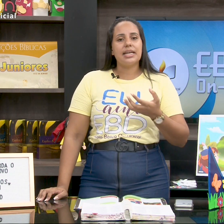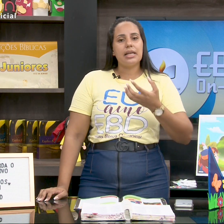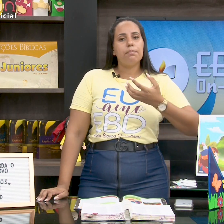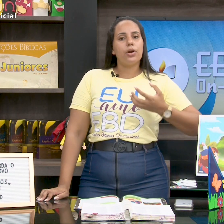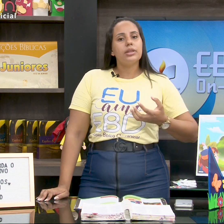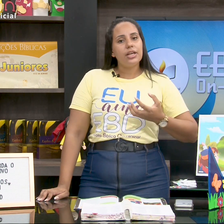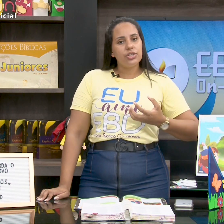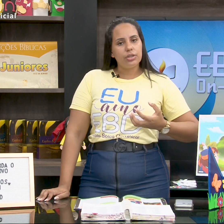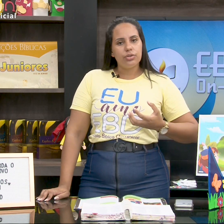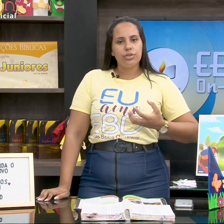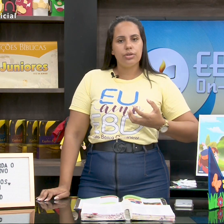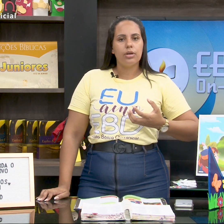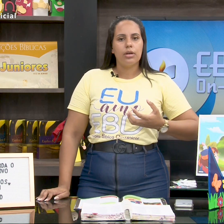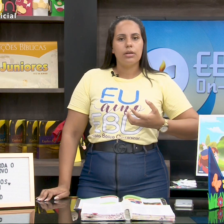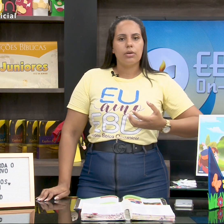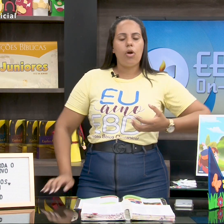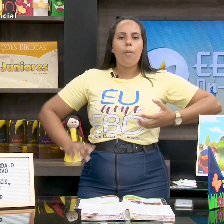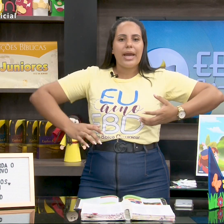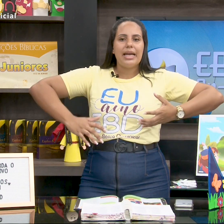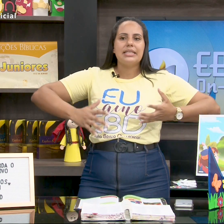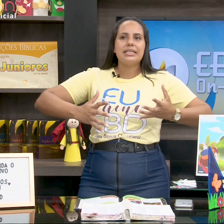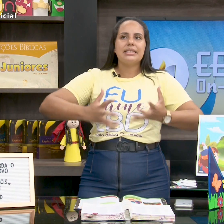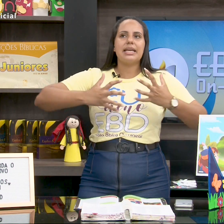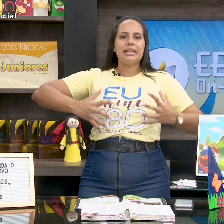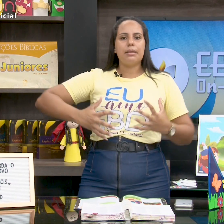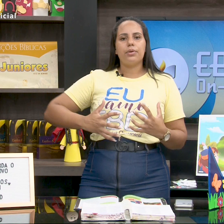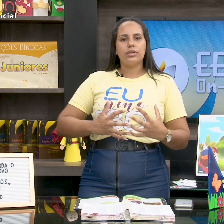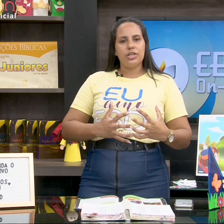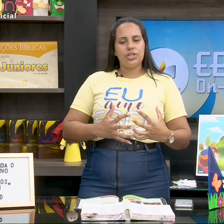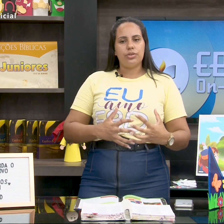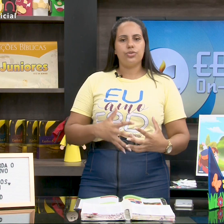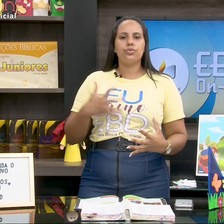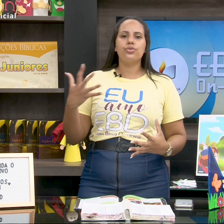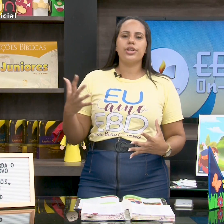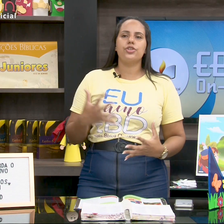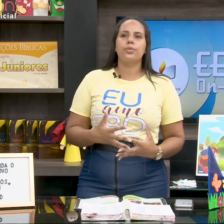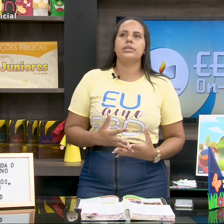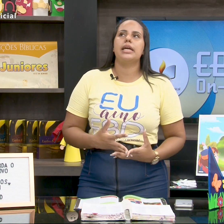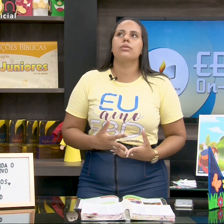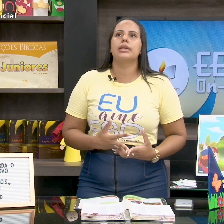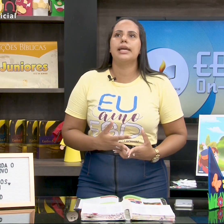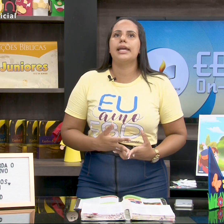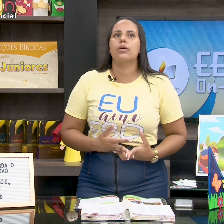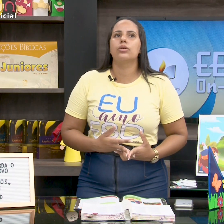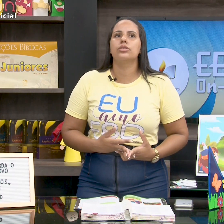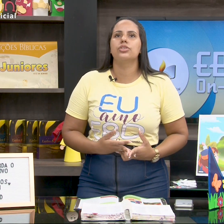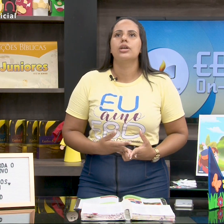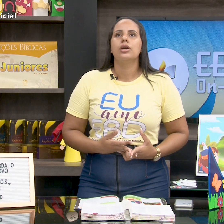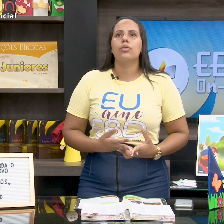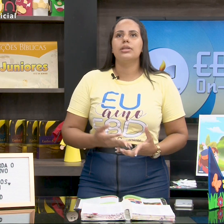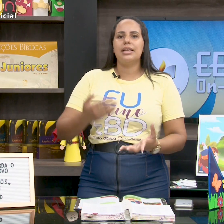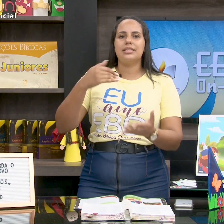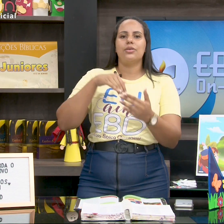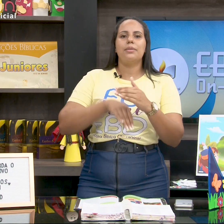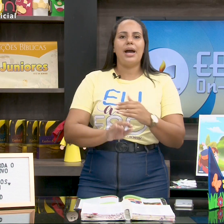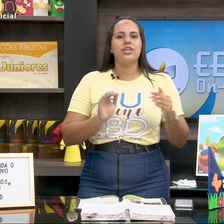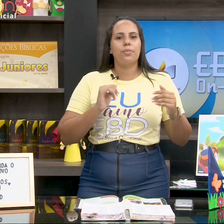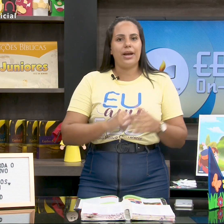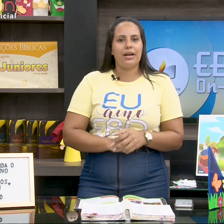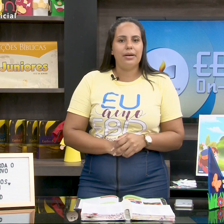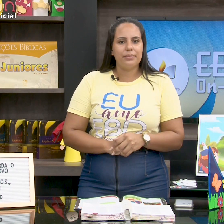se sentem protegidos. Como é que eles se sentem protegidos? Uns responderam que era quando eles